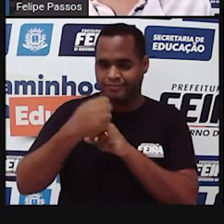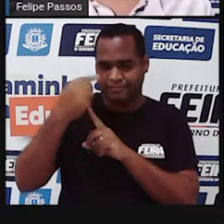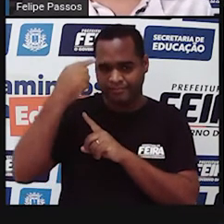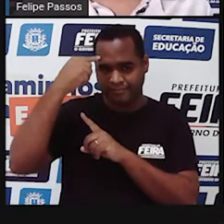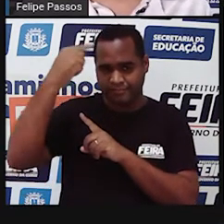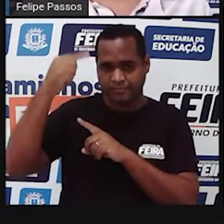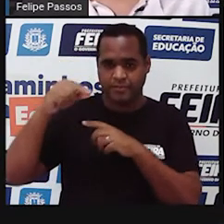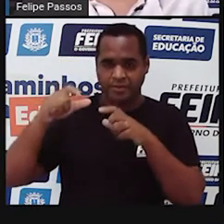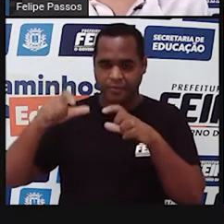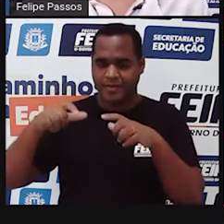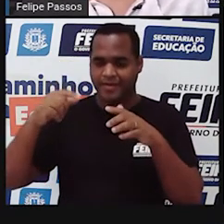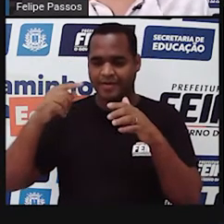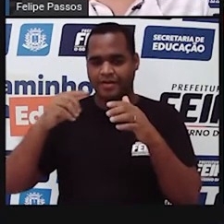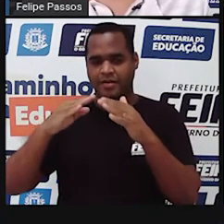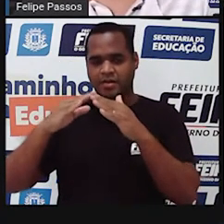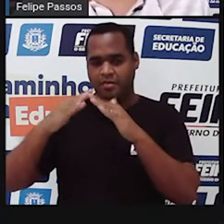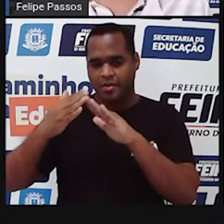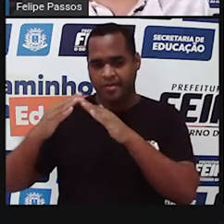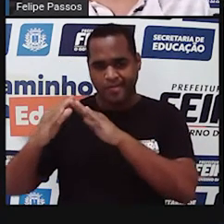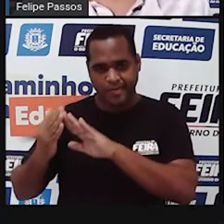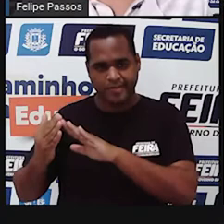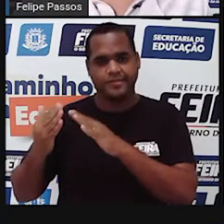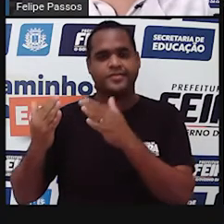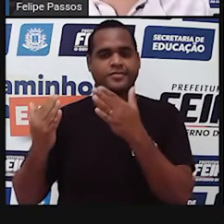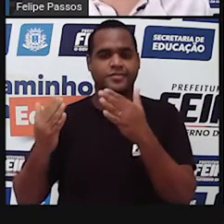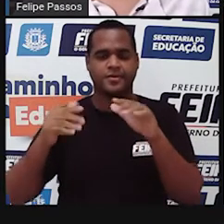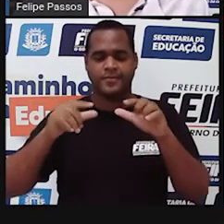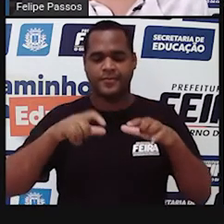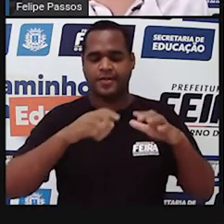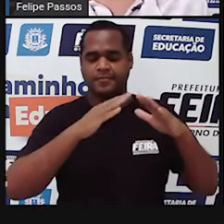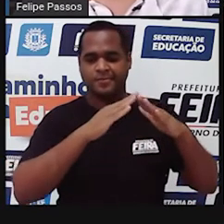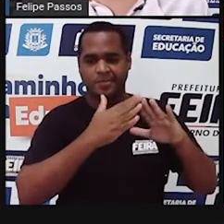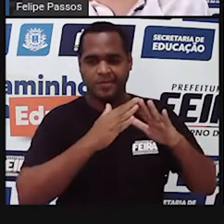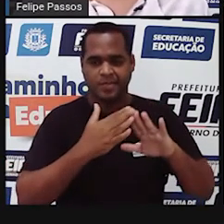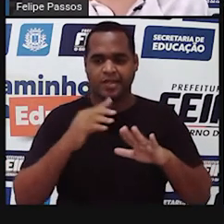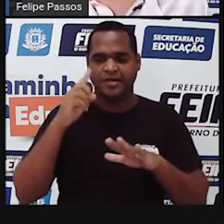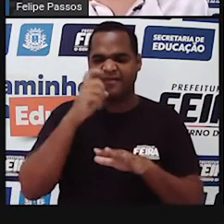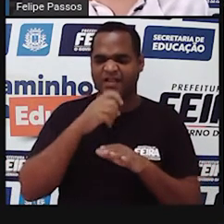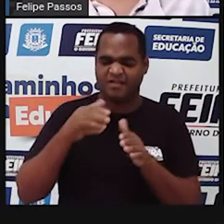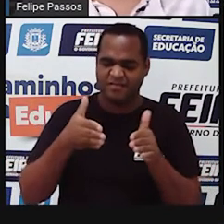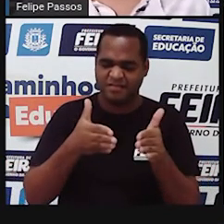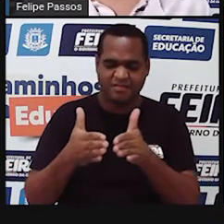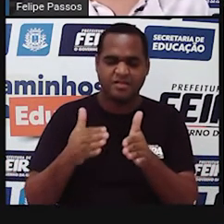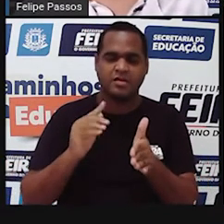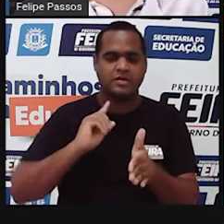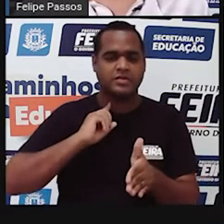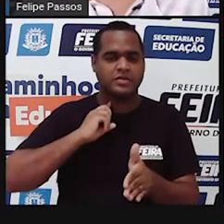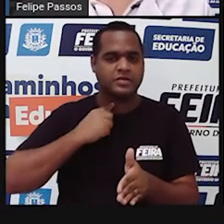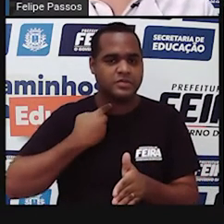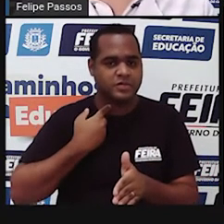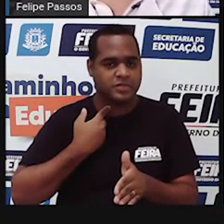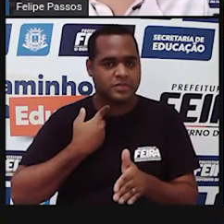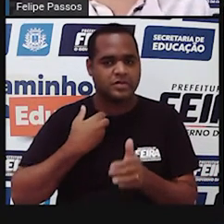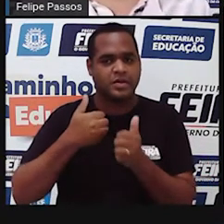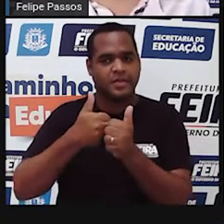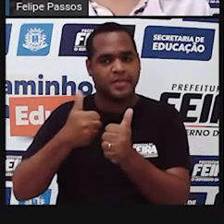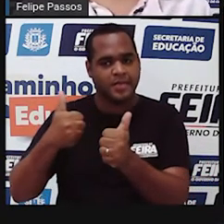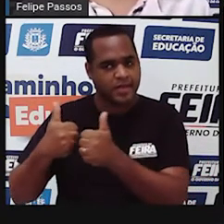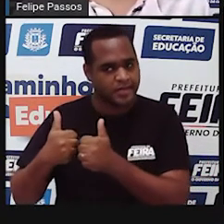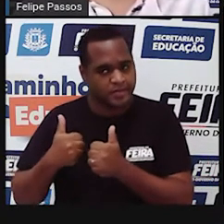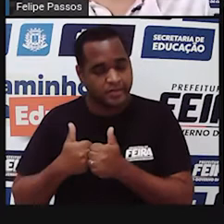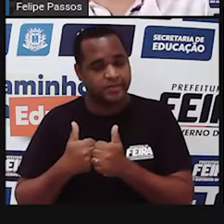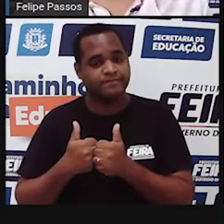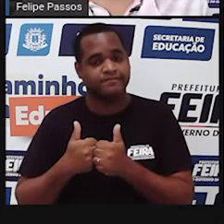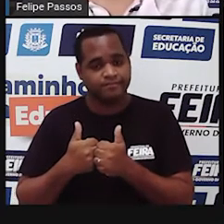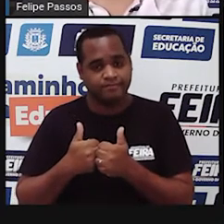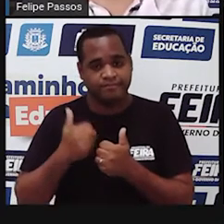moram em ambientes inóspitos, ambientes que têm riscos ali para a saúde, para a segurança pessoal. Às vezes essas pessoas elas